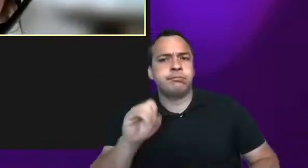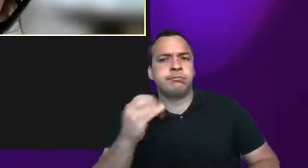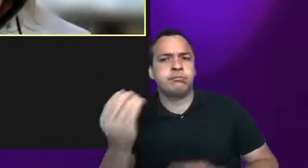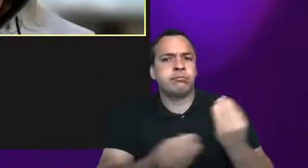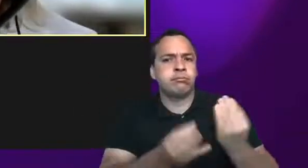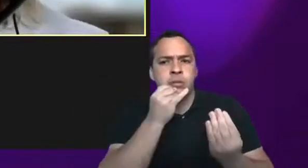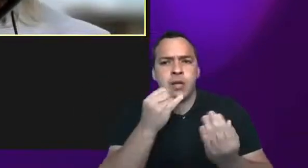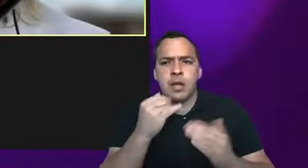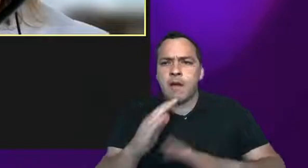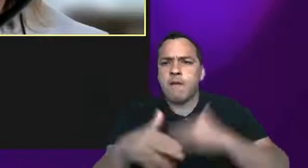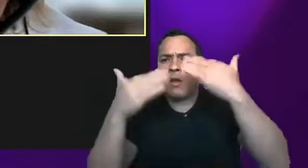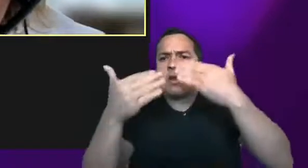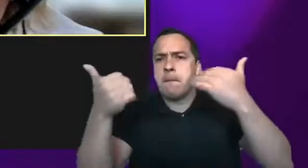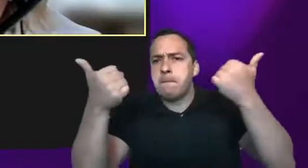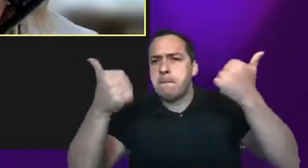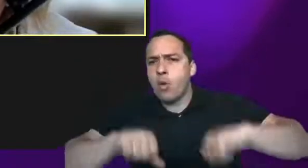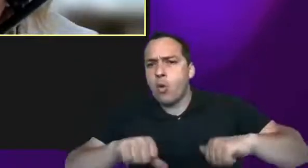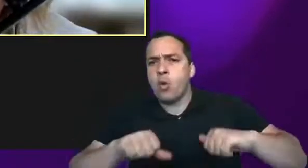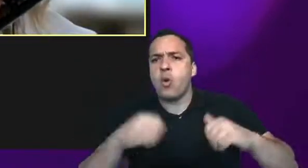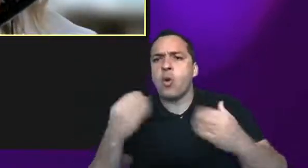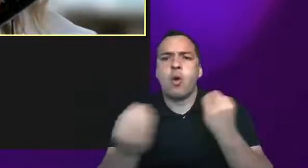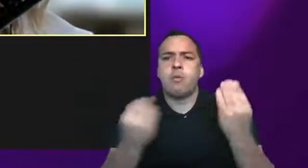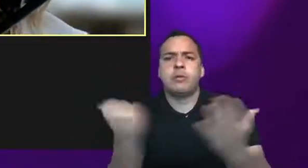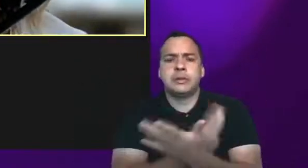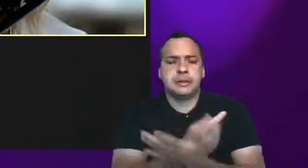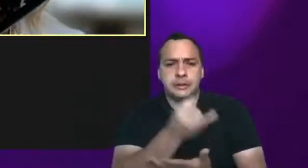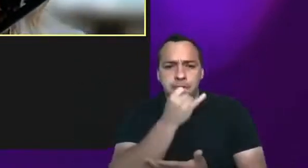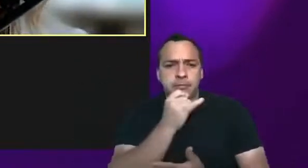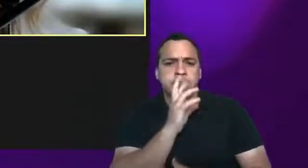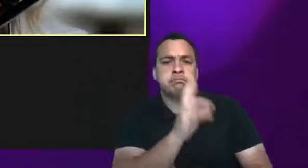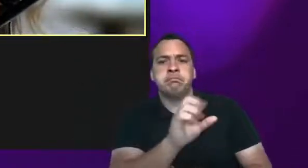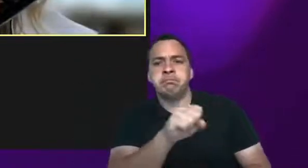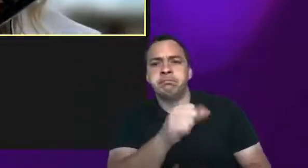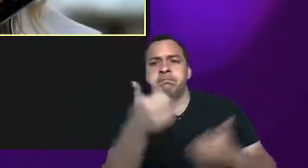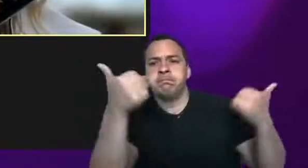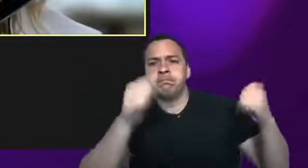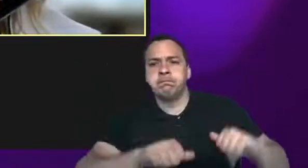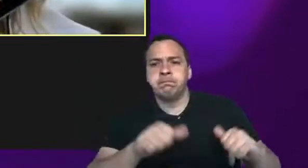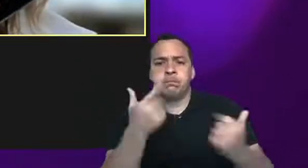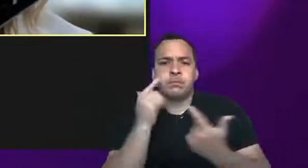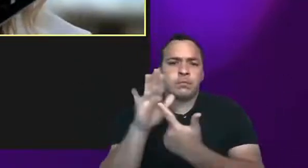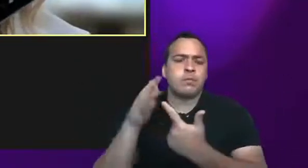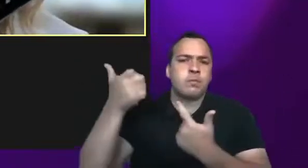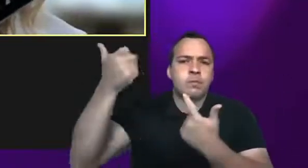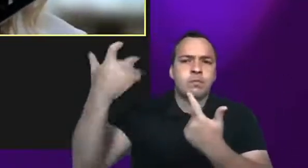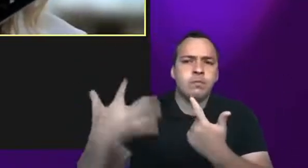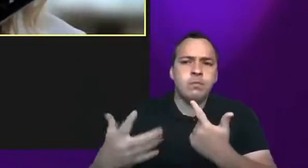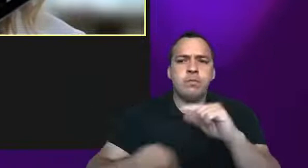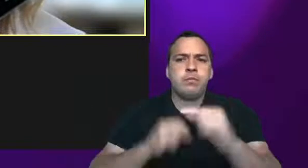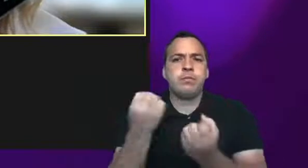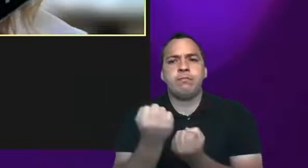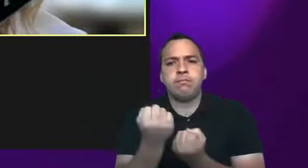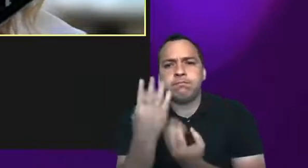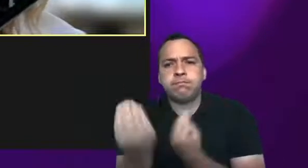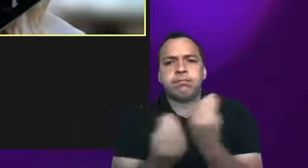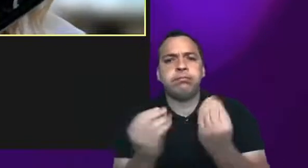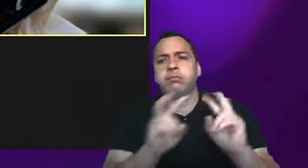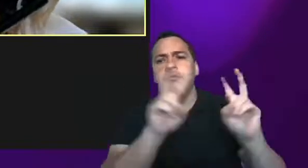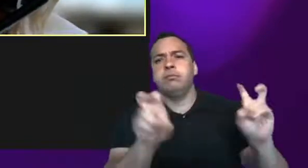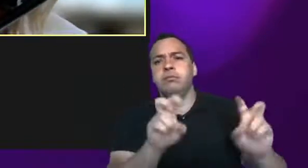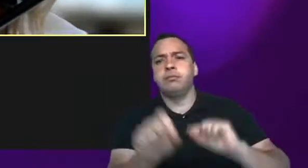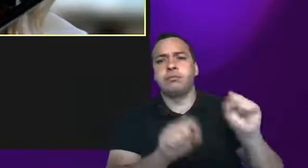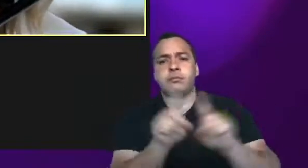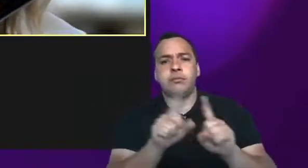peor. Ahora, peor. yo les mostré sobre todo datos de disease-free survival y de time to recurrence,